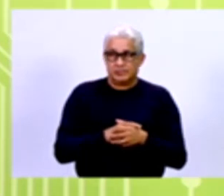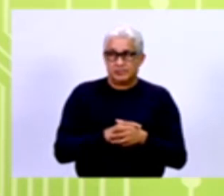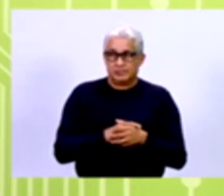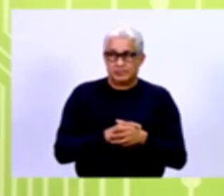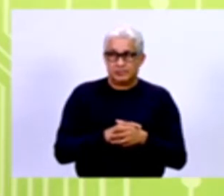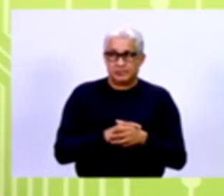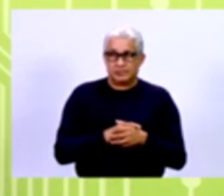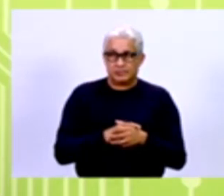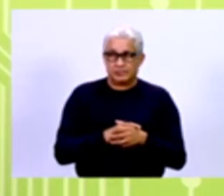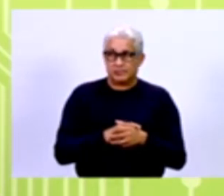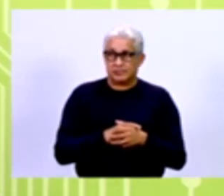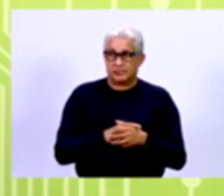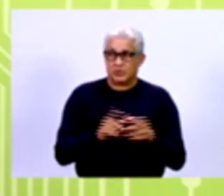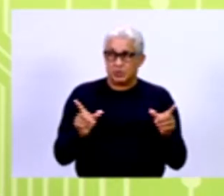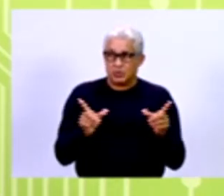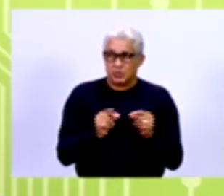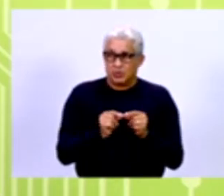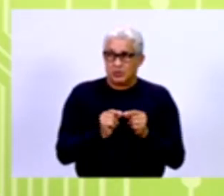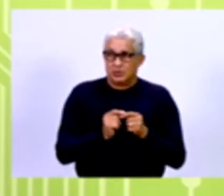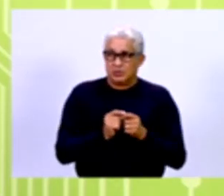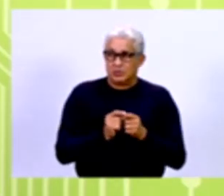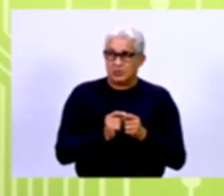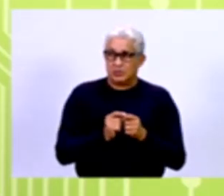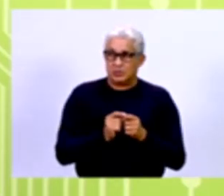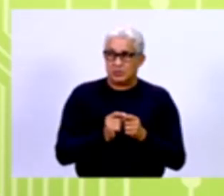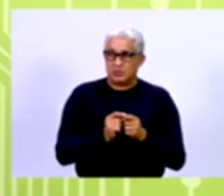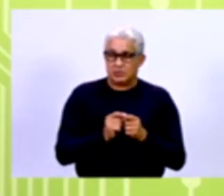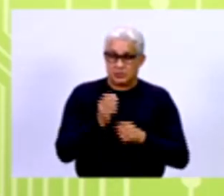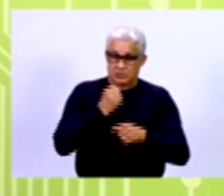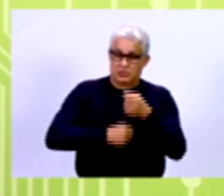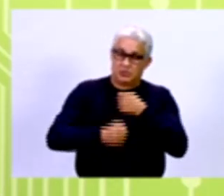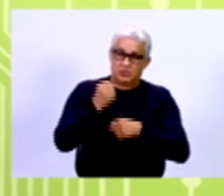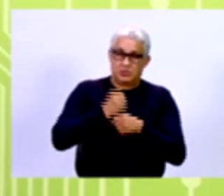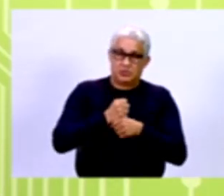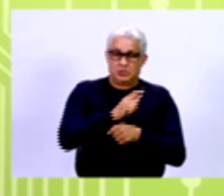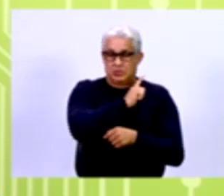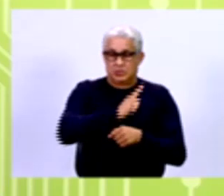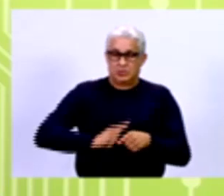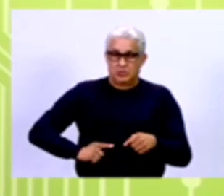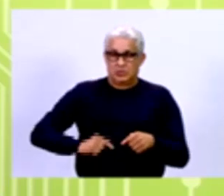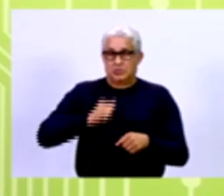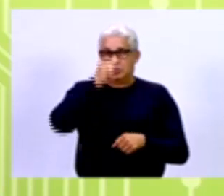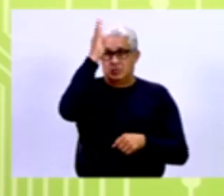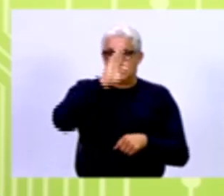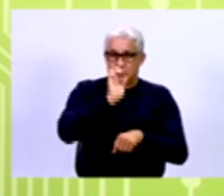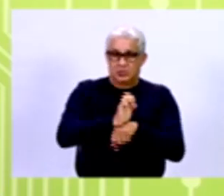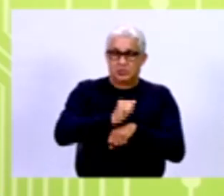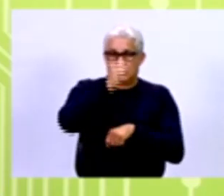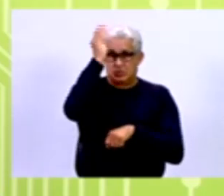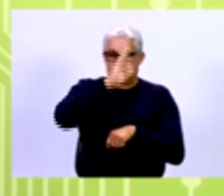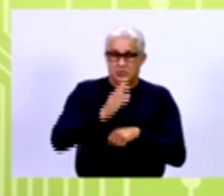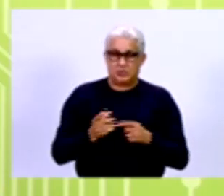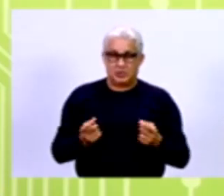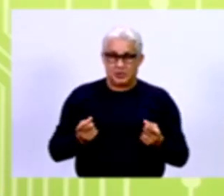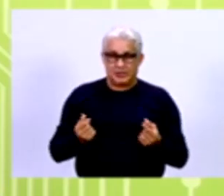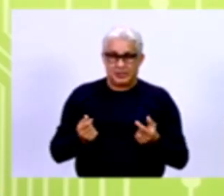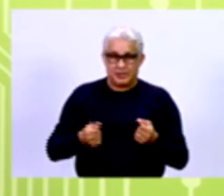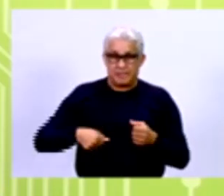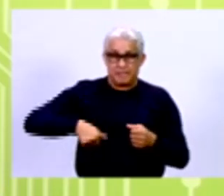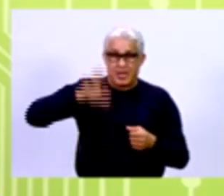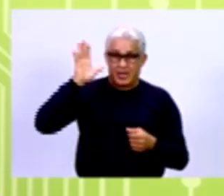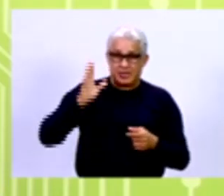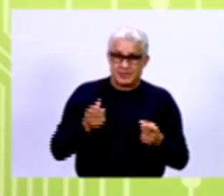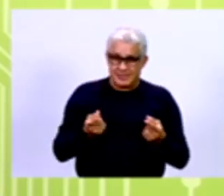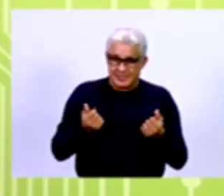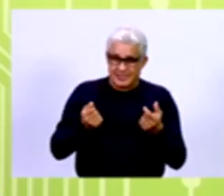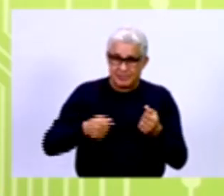forma bem pontual, nos últimos anos o governo brasileiro, o Estado brasileiro vem gastando mais do que arrecada,